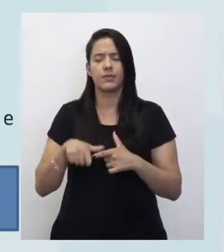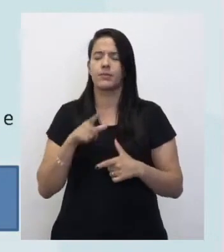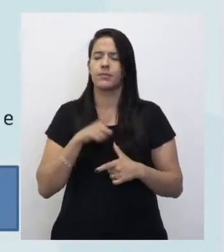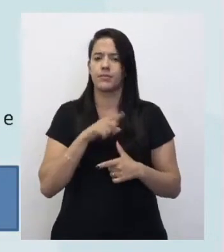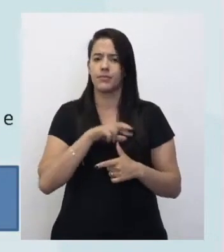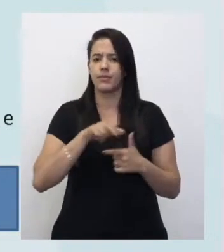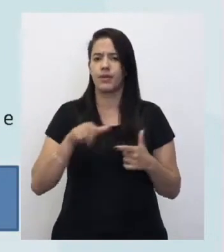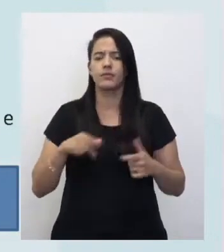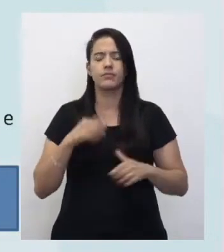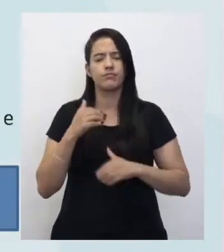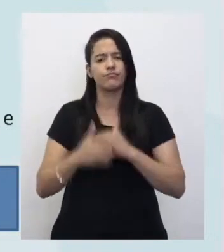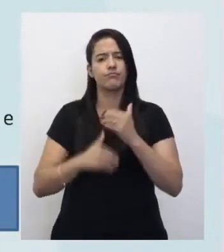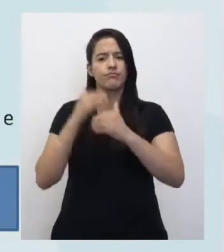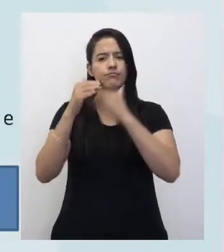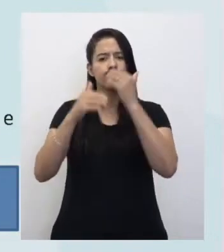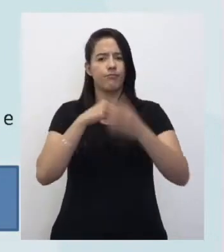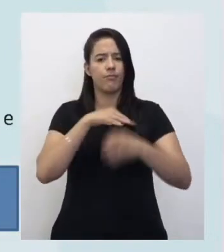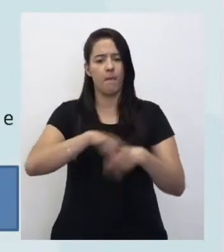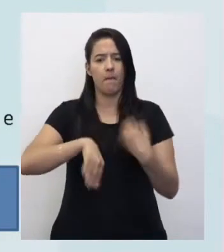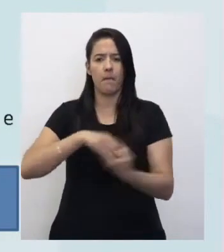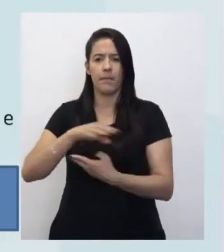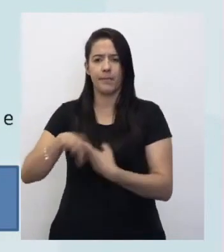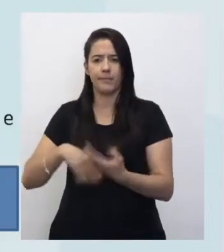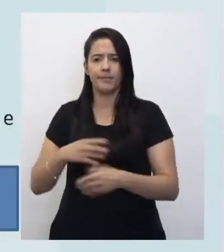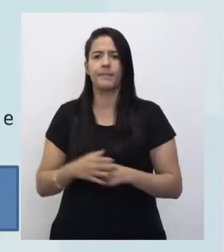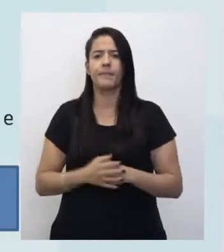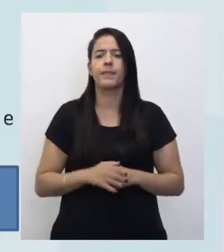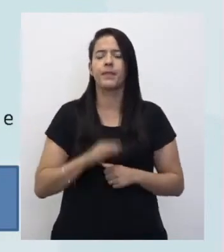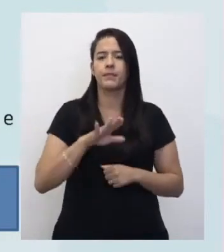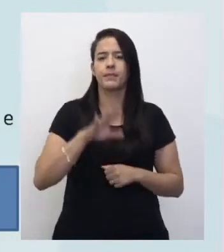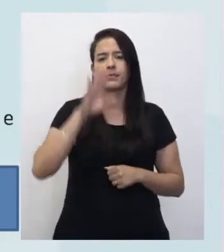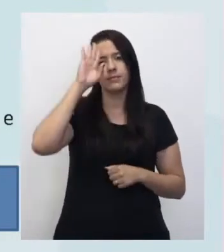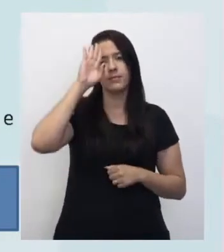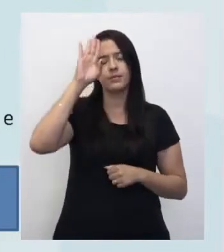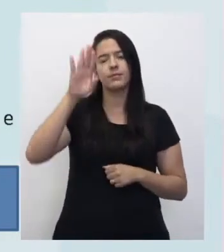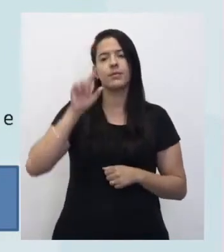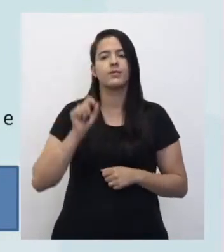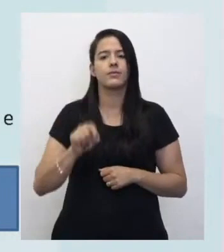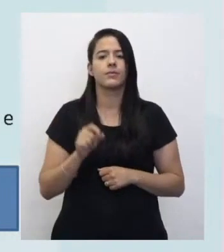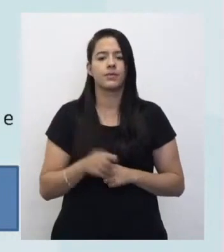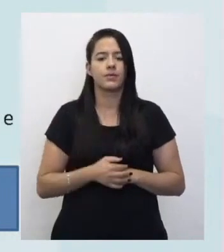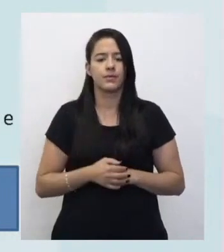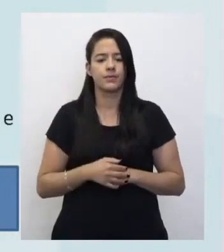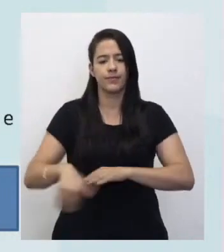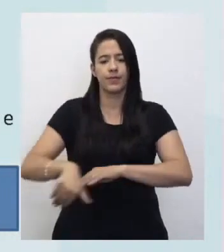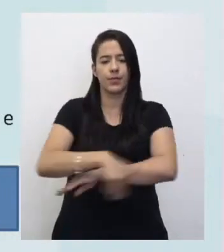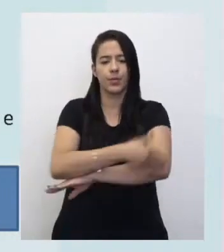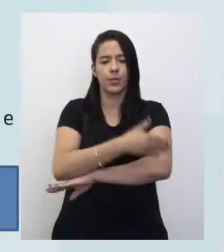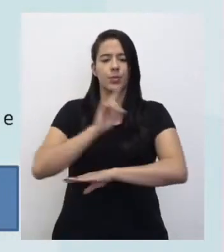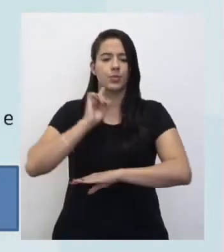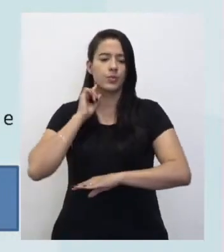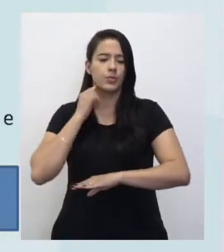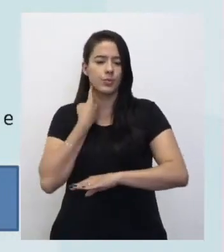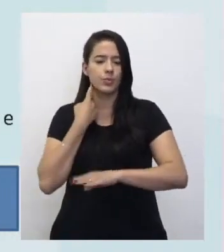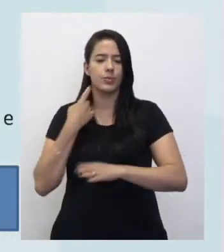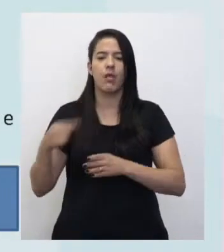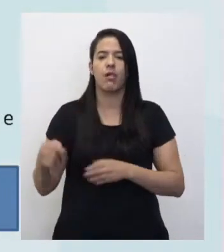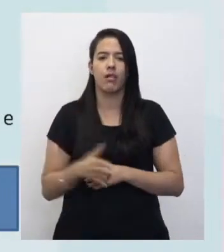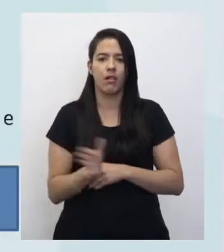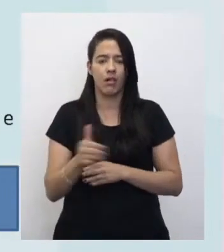desenvolvimento muitas vezes desordenado. Os principais eram ruas sujas e